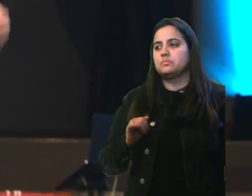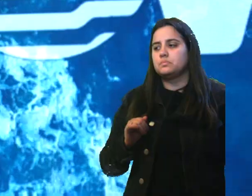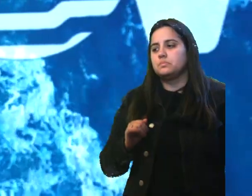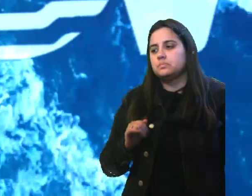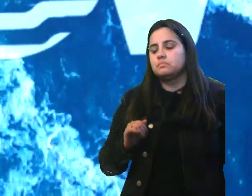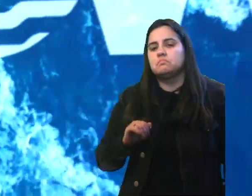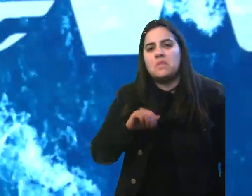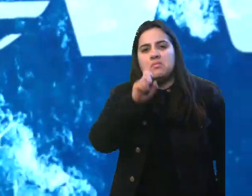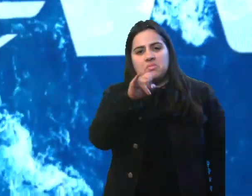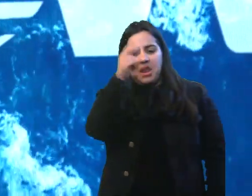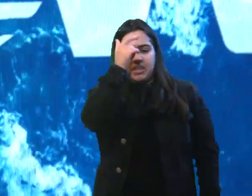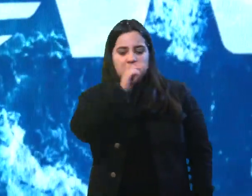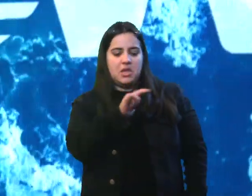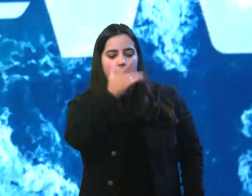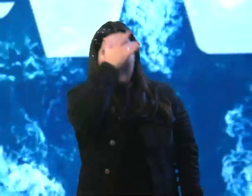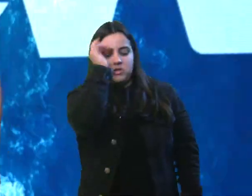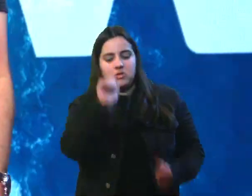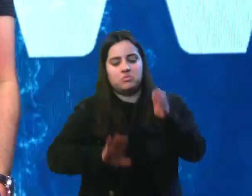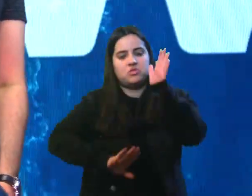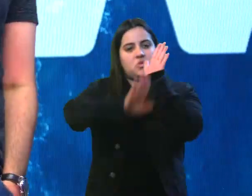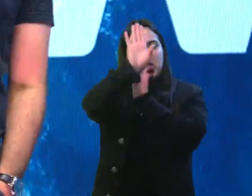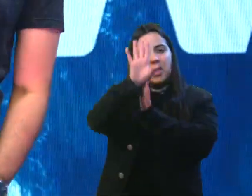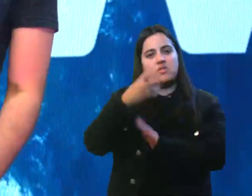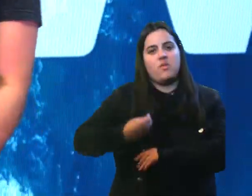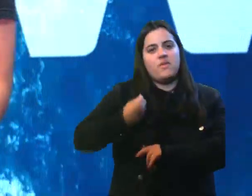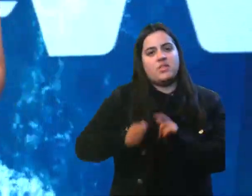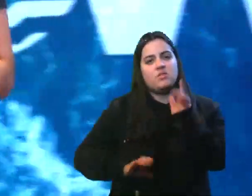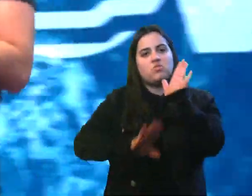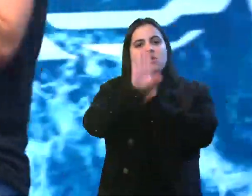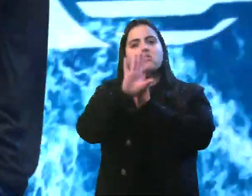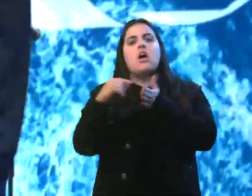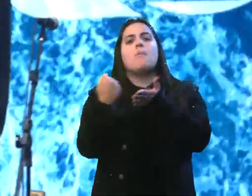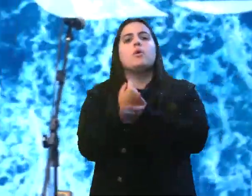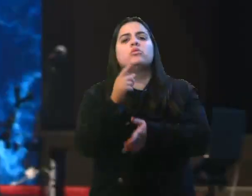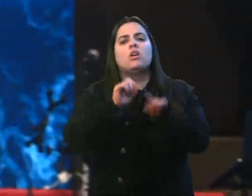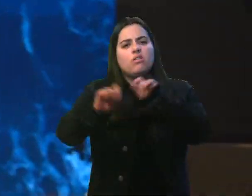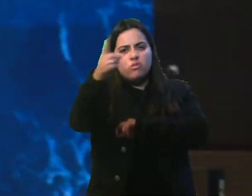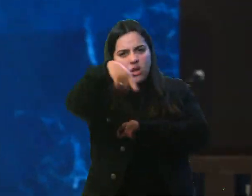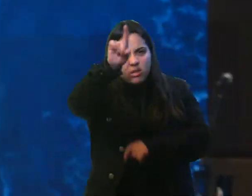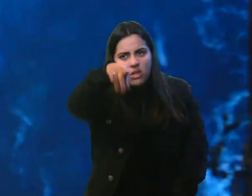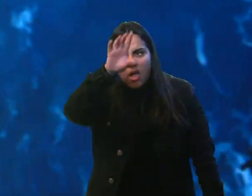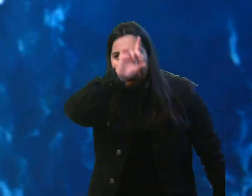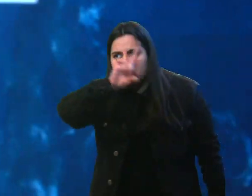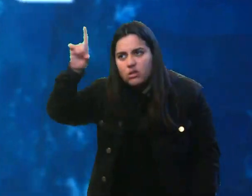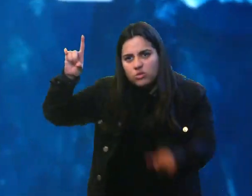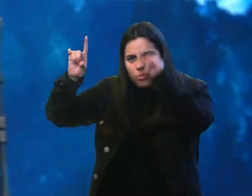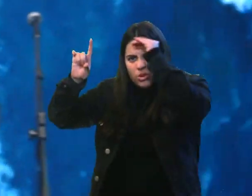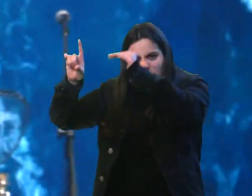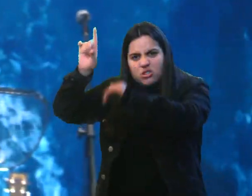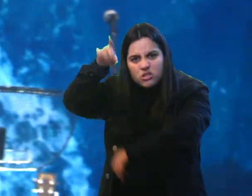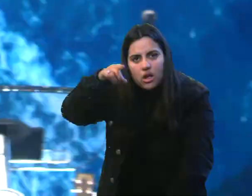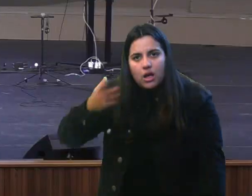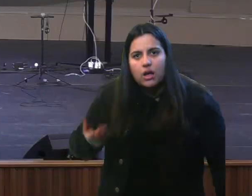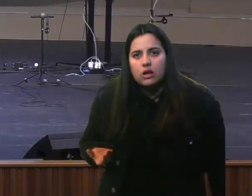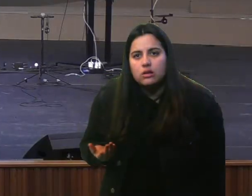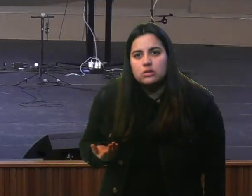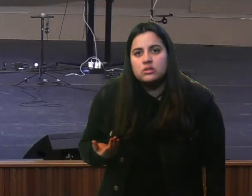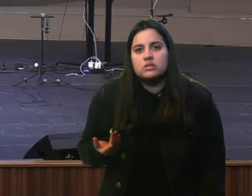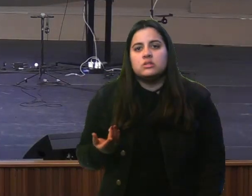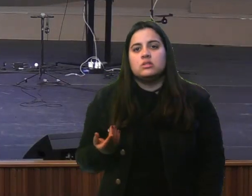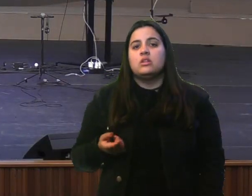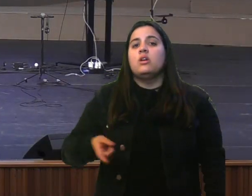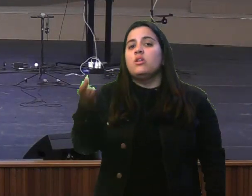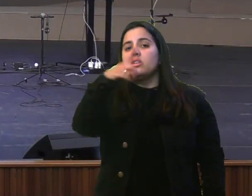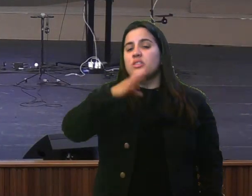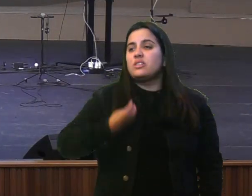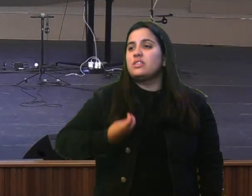pessoa de sucesso, se você está vivendo sucesso na sua vida, a pergunta é, você está sendo obediente ao que Deus colocou para você? Você